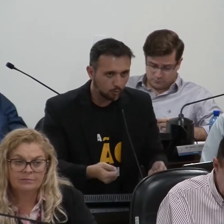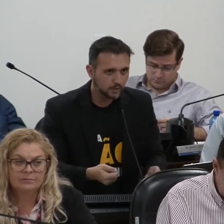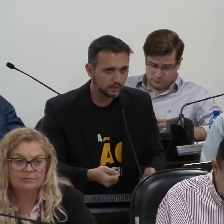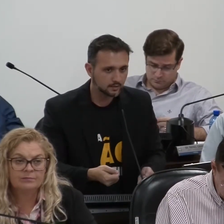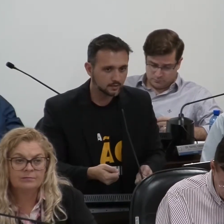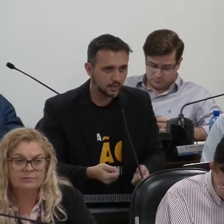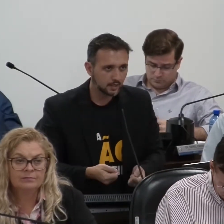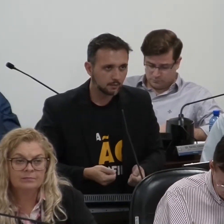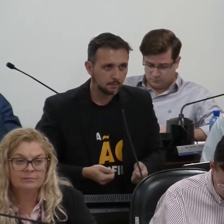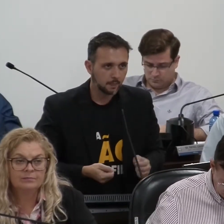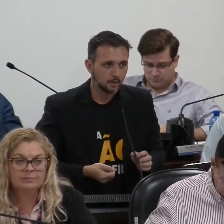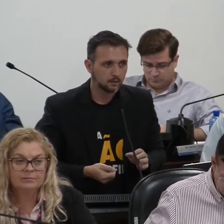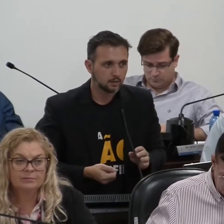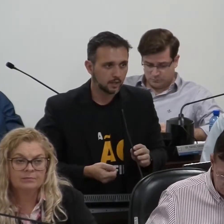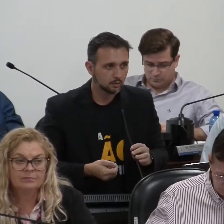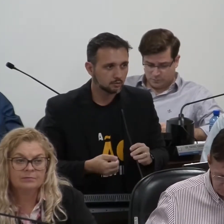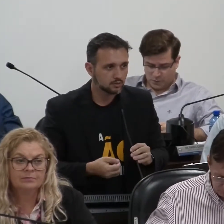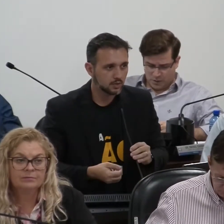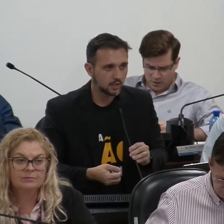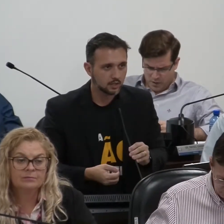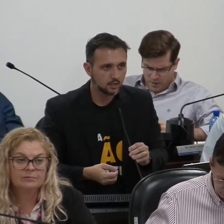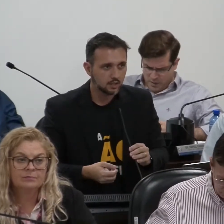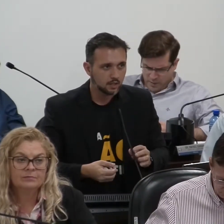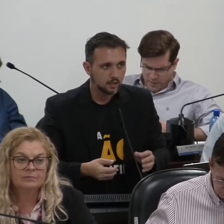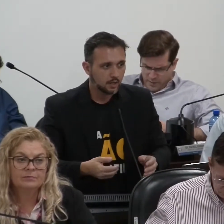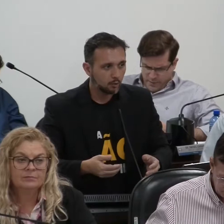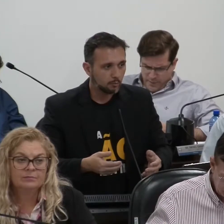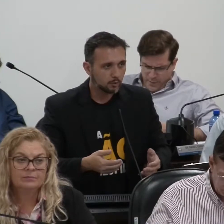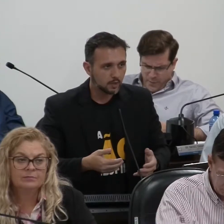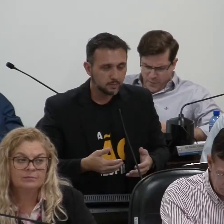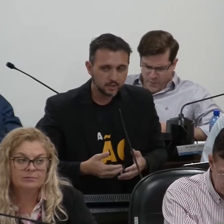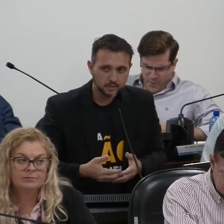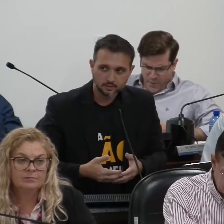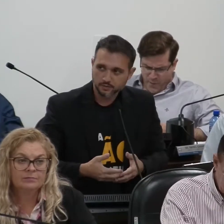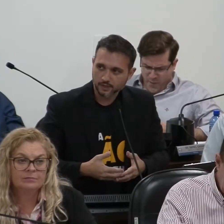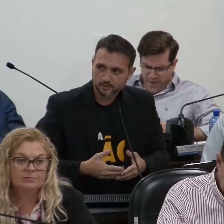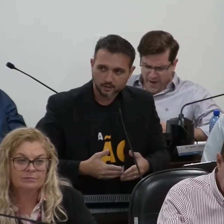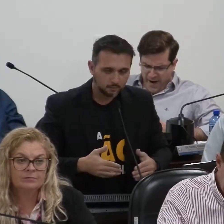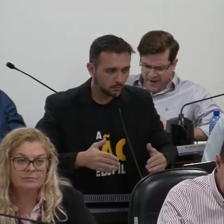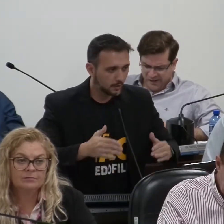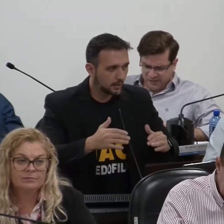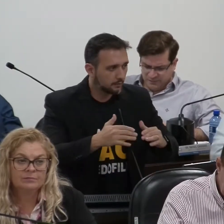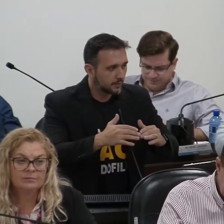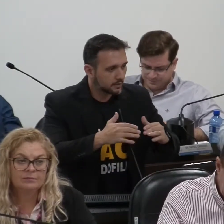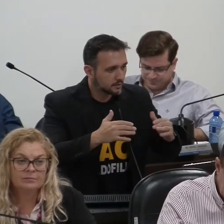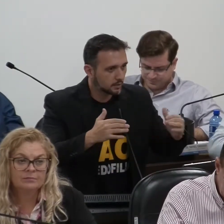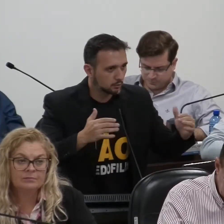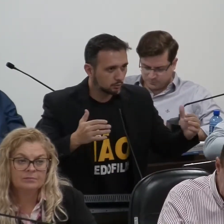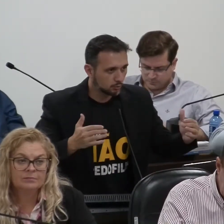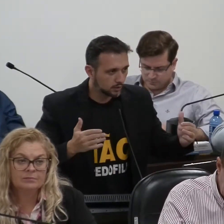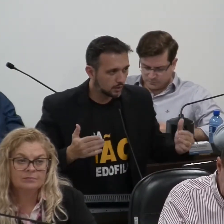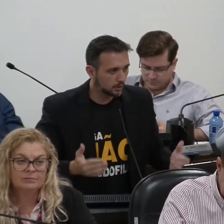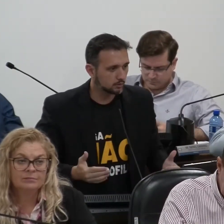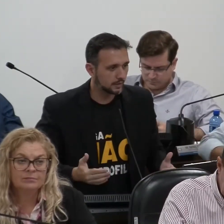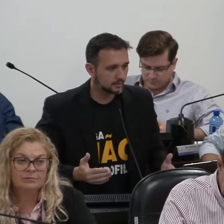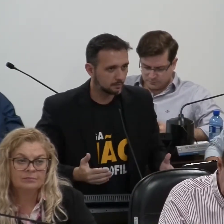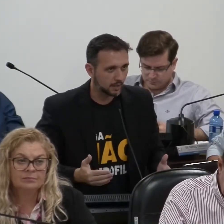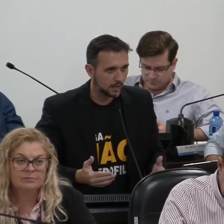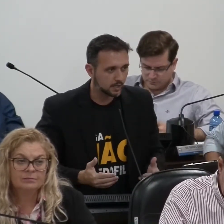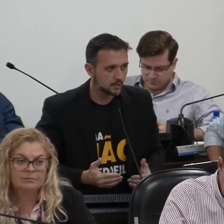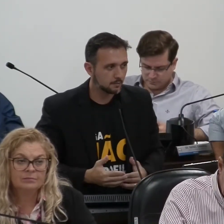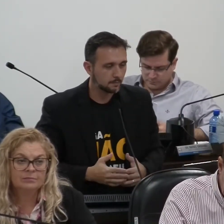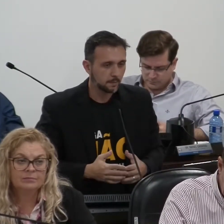se concretizarem, eu quero anunciar que o meu gabinete vai estar fazendo um modelo